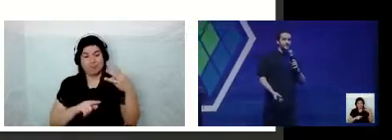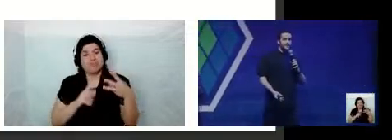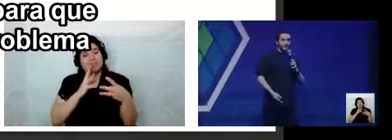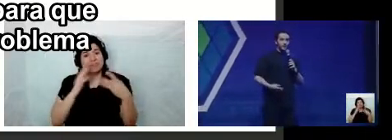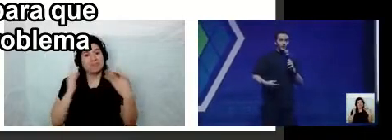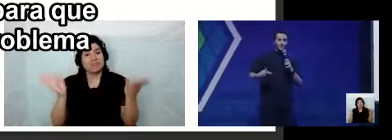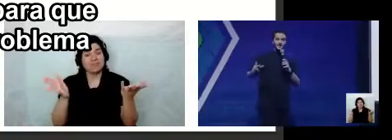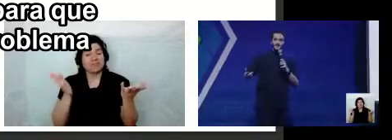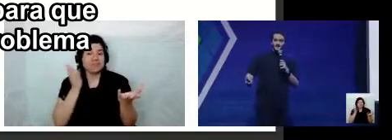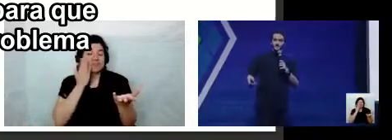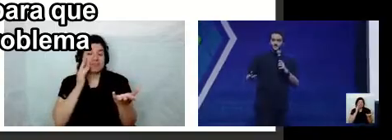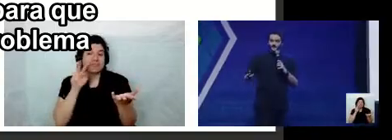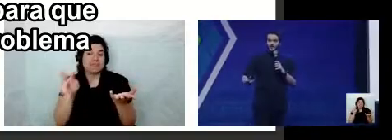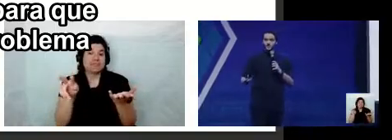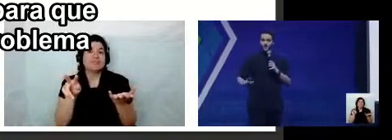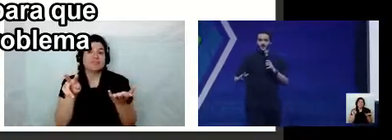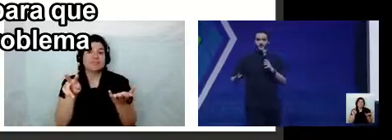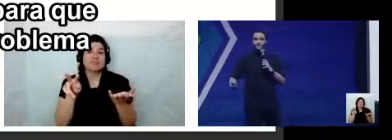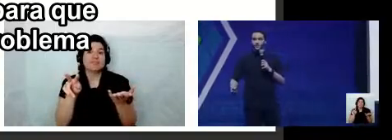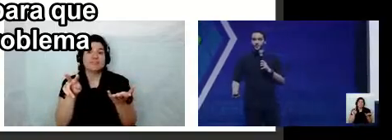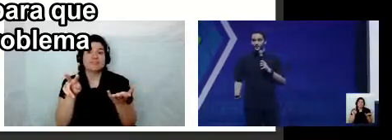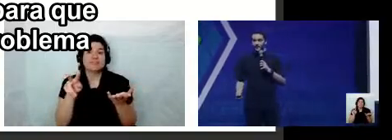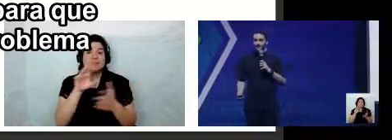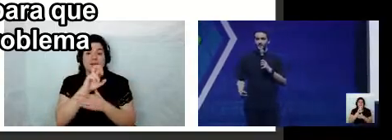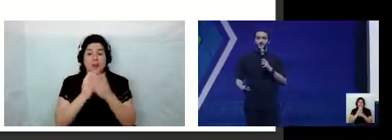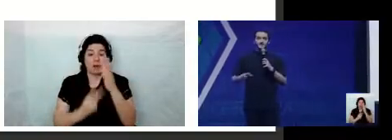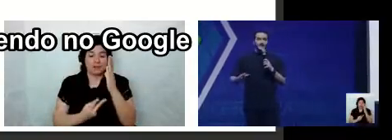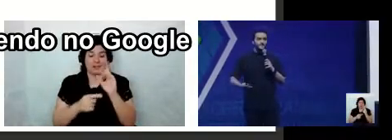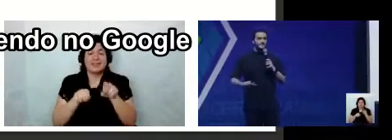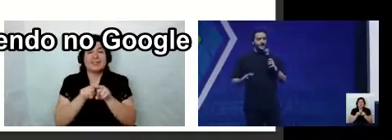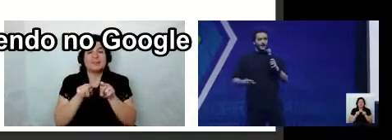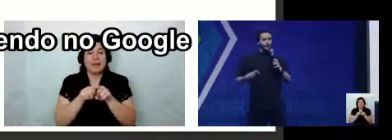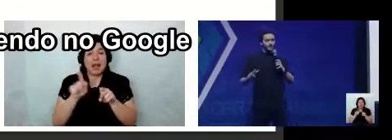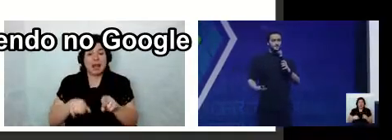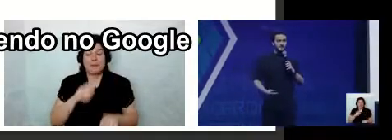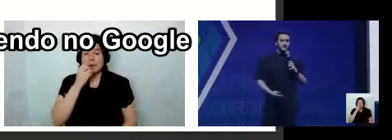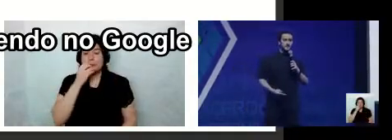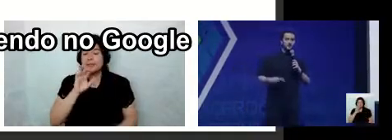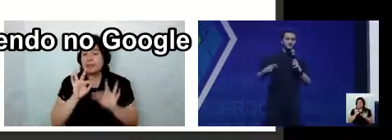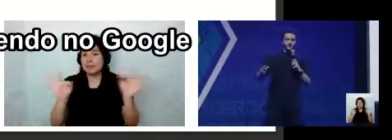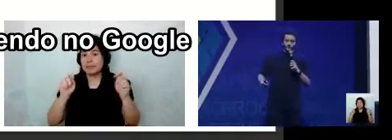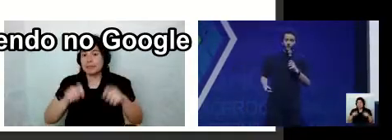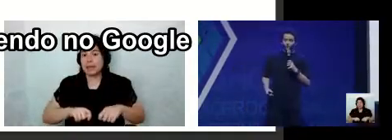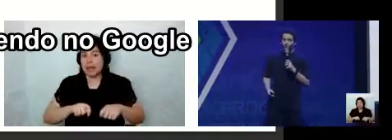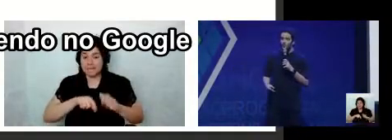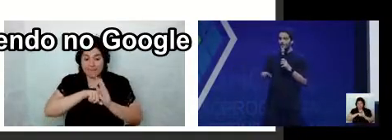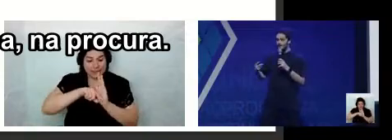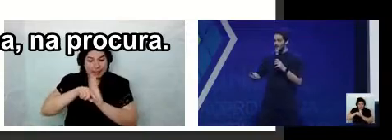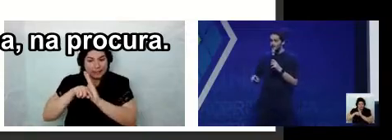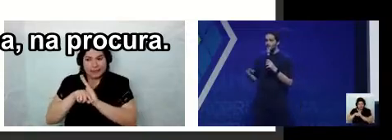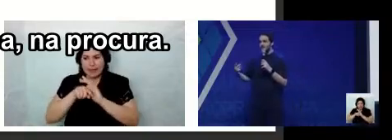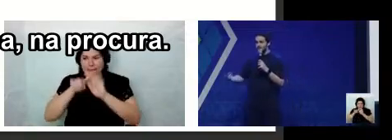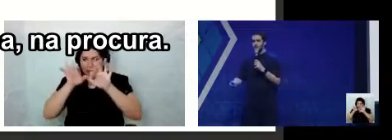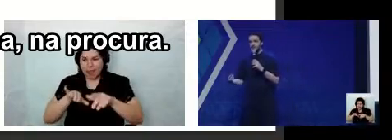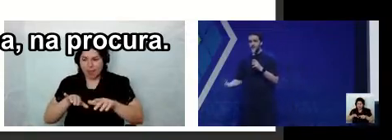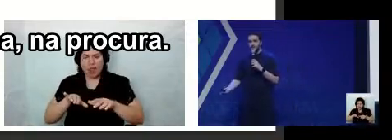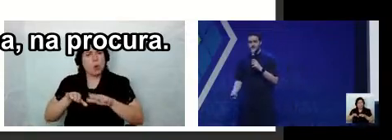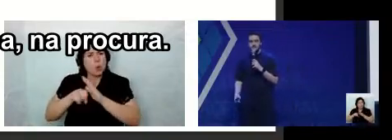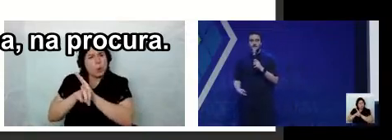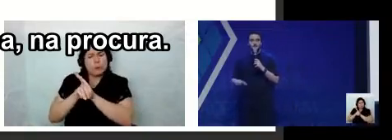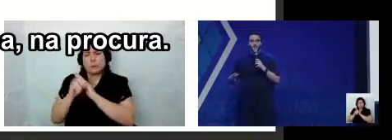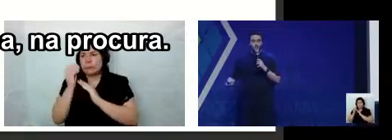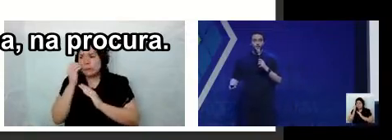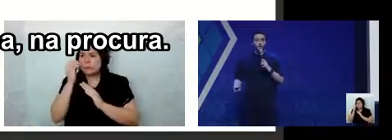valor. Então, é muito mais simples para que a gente possa resolver um problema sem ficar horas pesquisando, escrevendo no Google e tentando ser assertivo